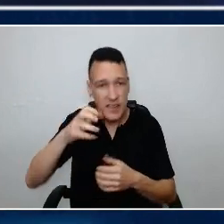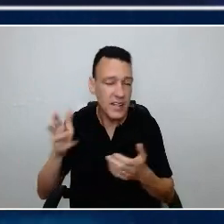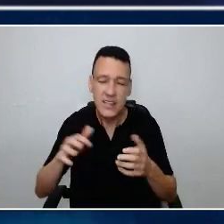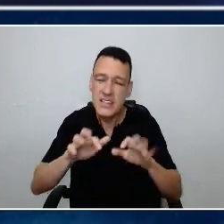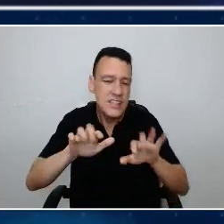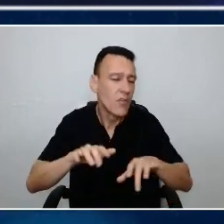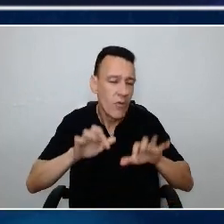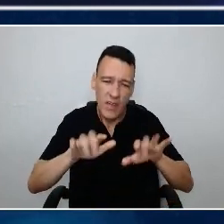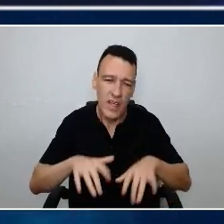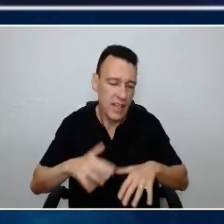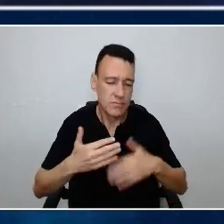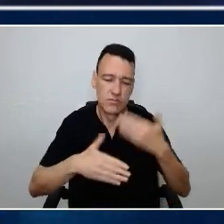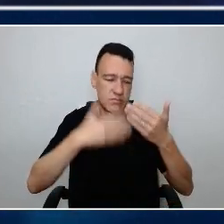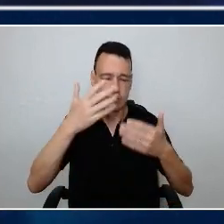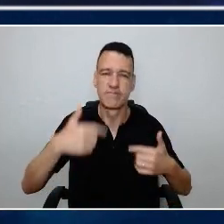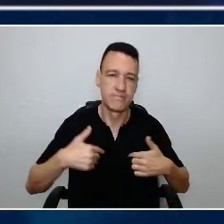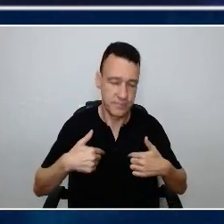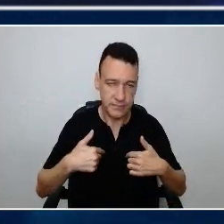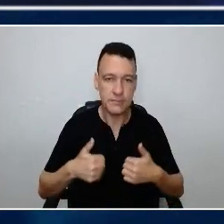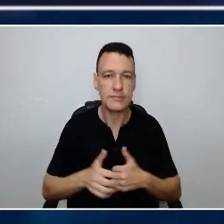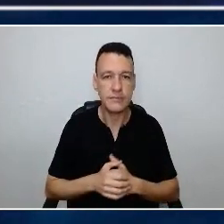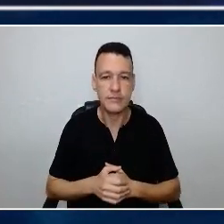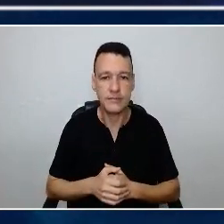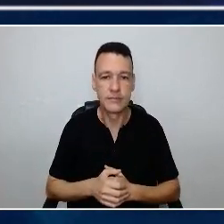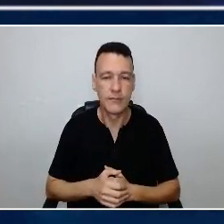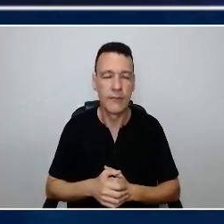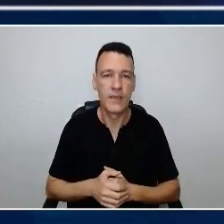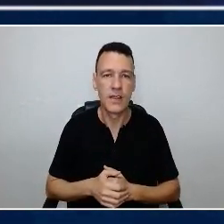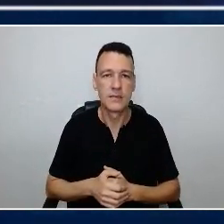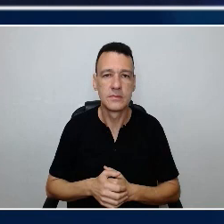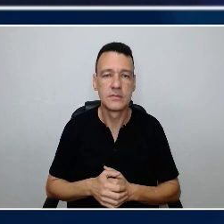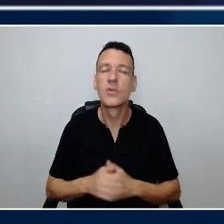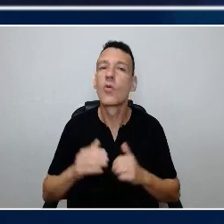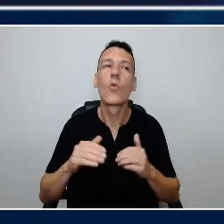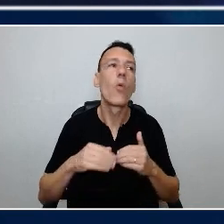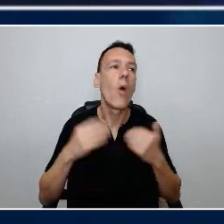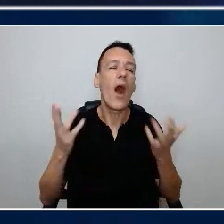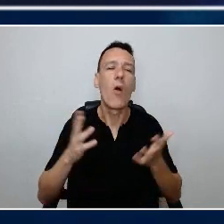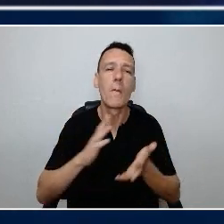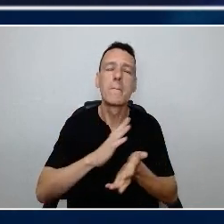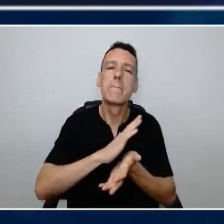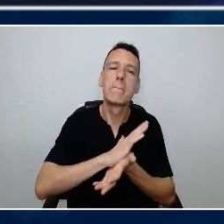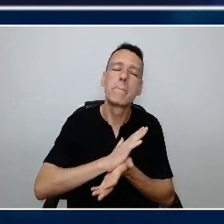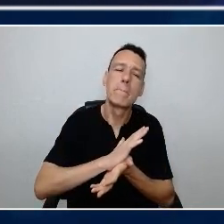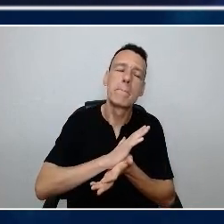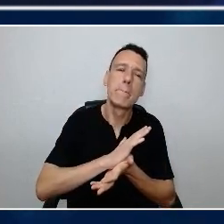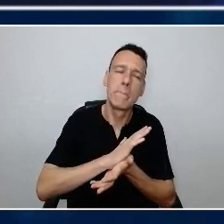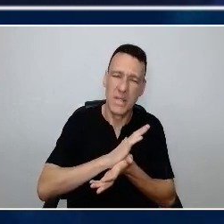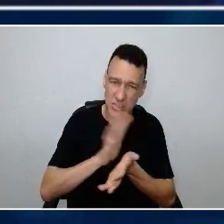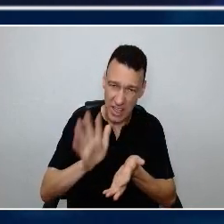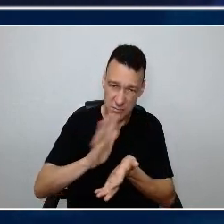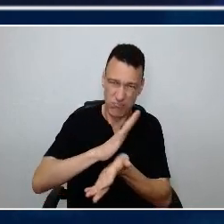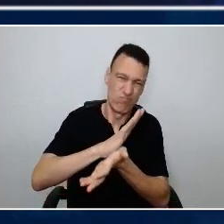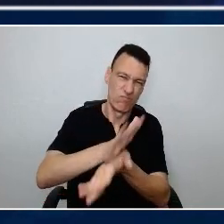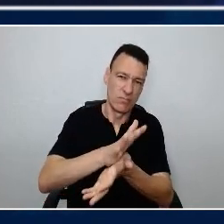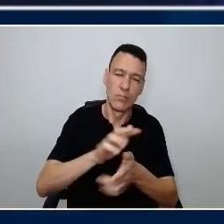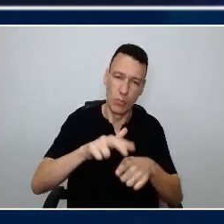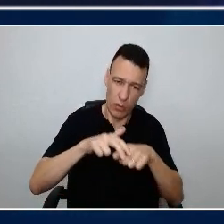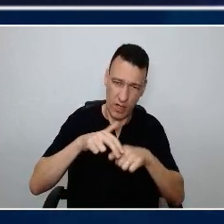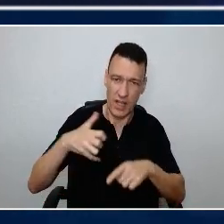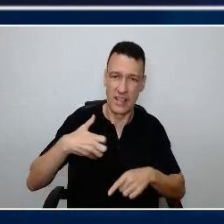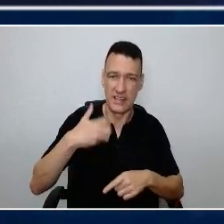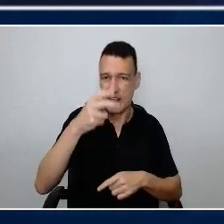qual foi a a assim o maior preconceito que você sofreu por causa da sua idade empreendendo assim que você sentiu que essa porta